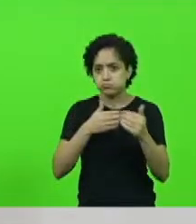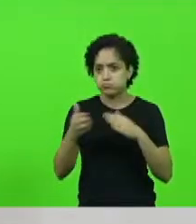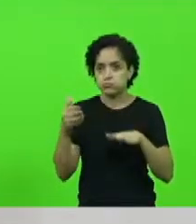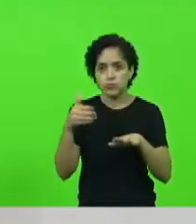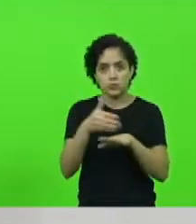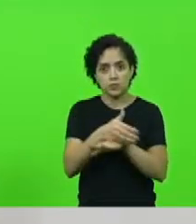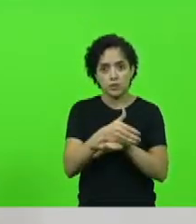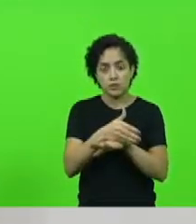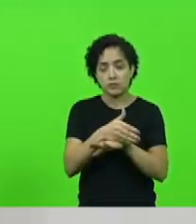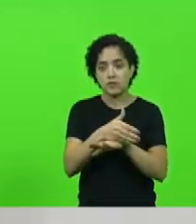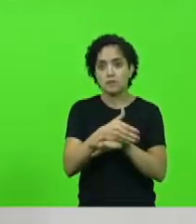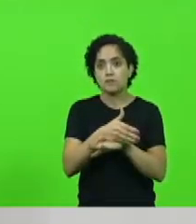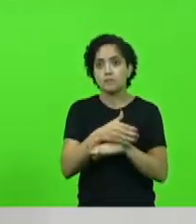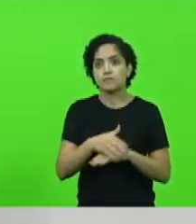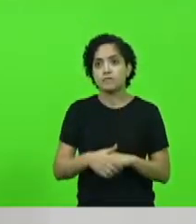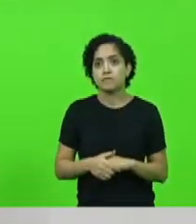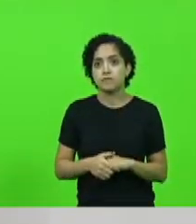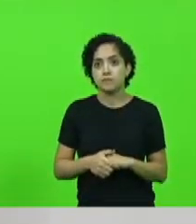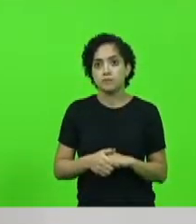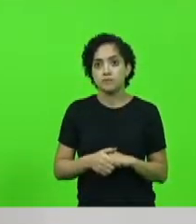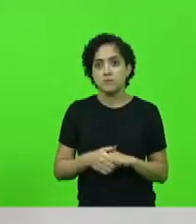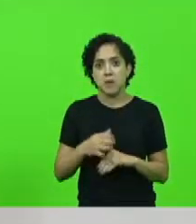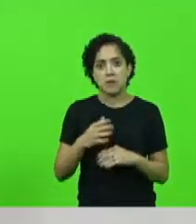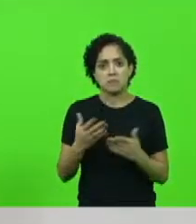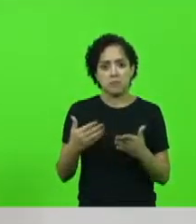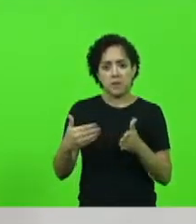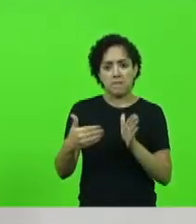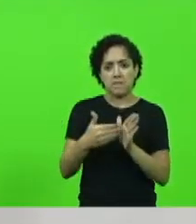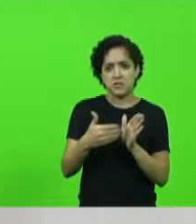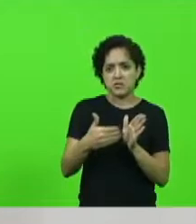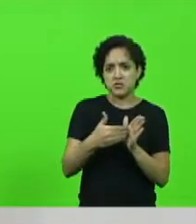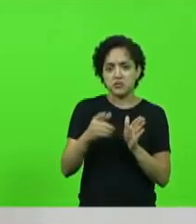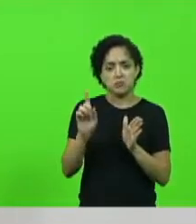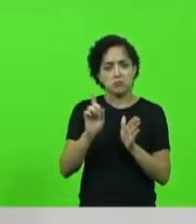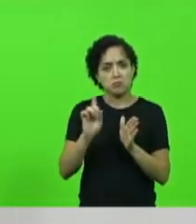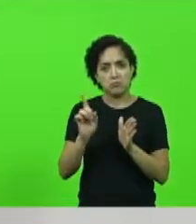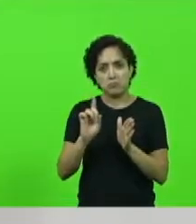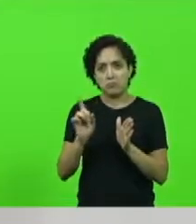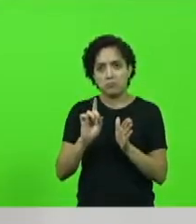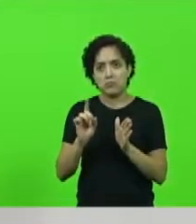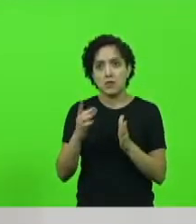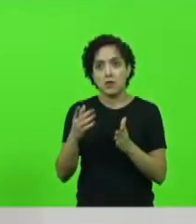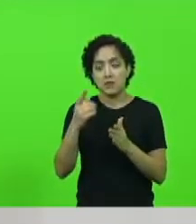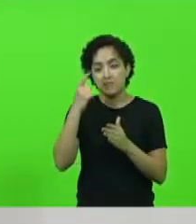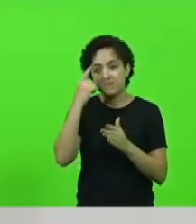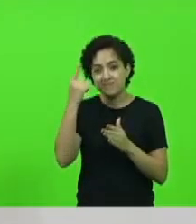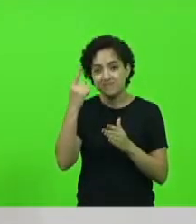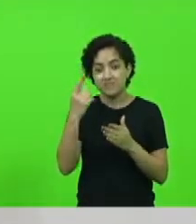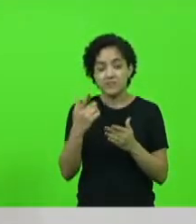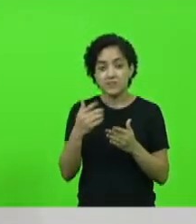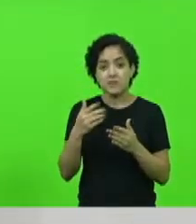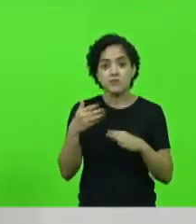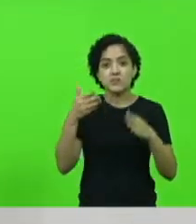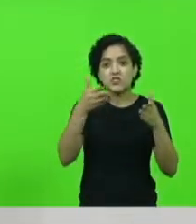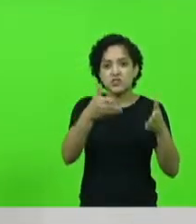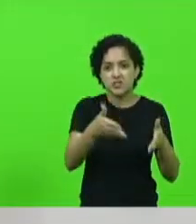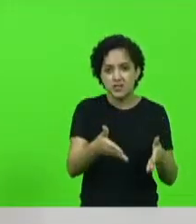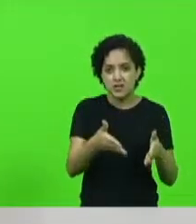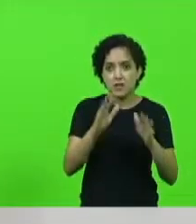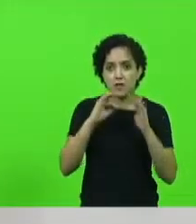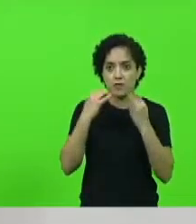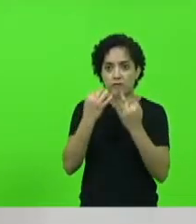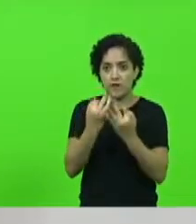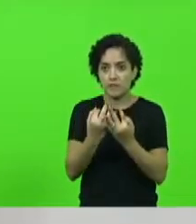Tá? Isso aí não tem o que me impeça, se a área... O sujeito, imagine você chegar ali naquele hospital com um familiar teu, e